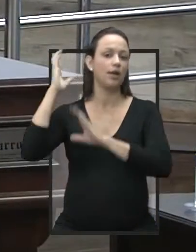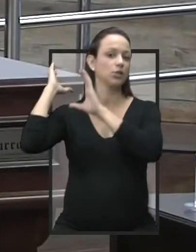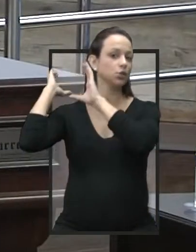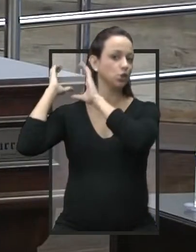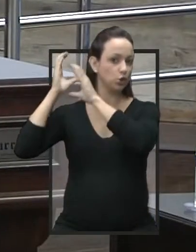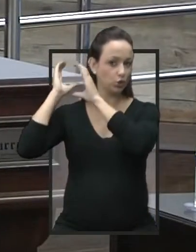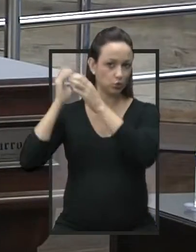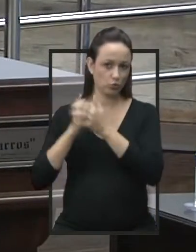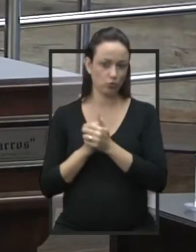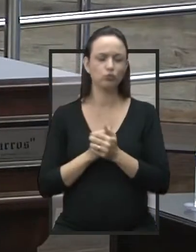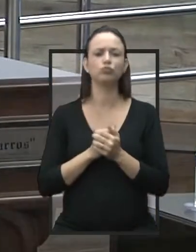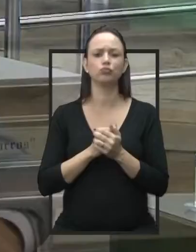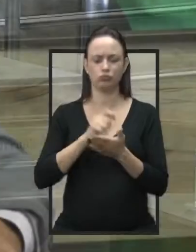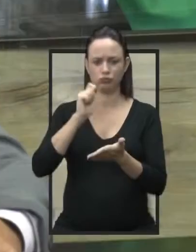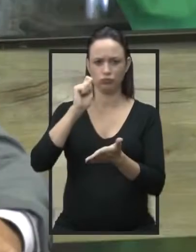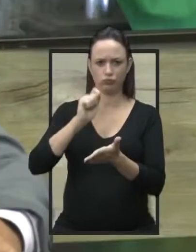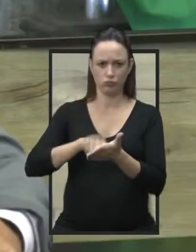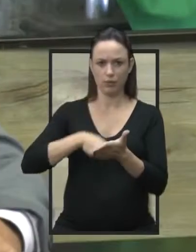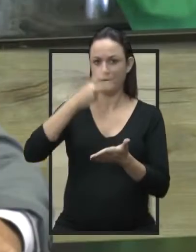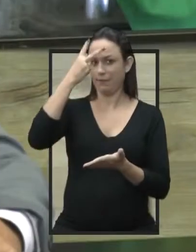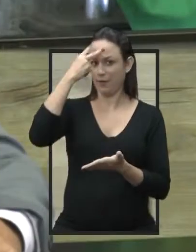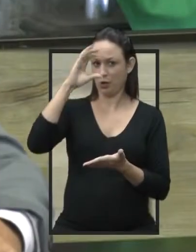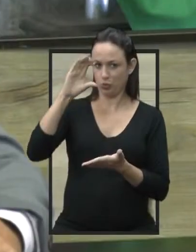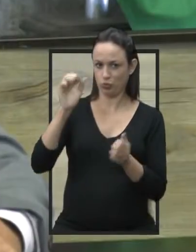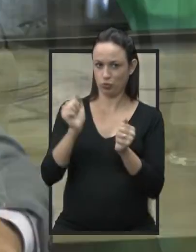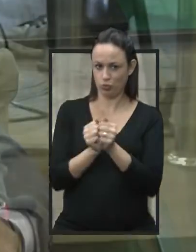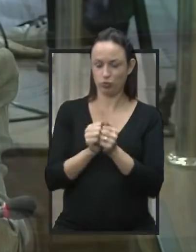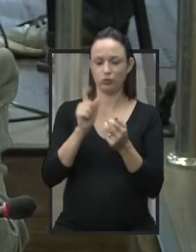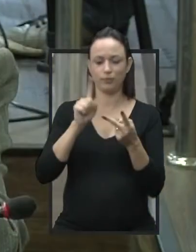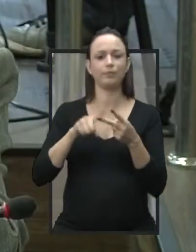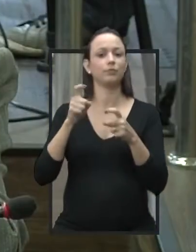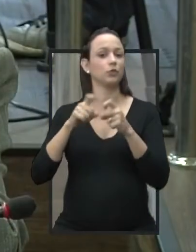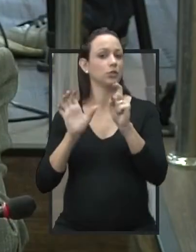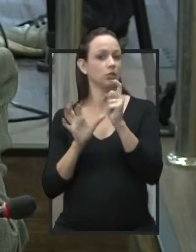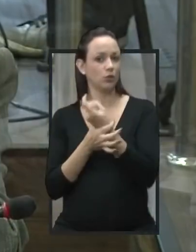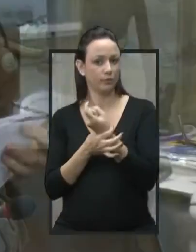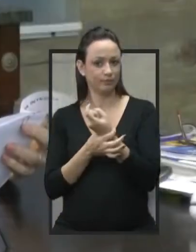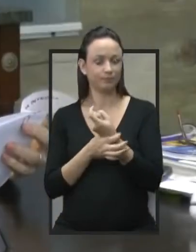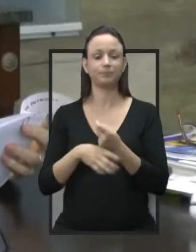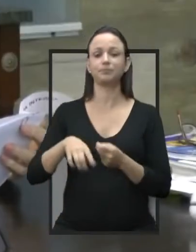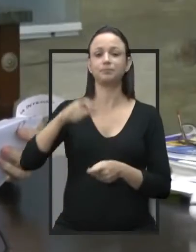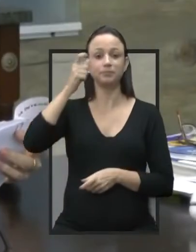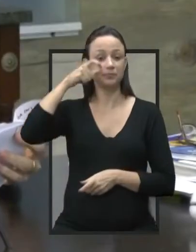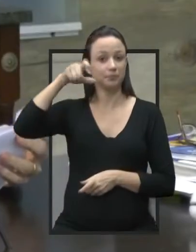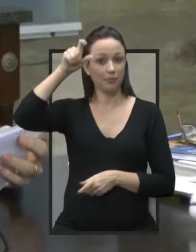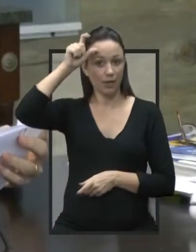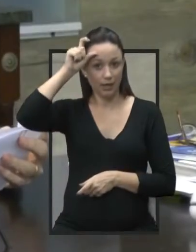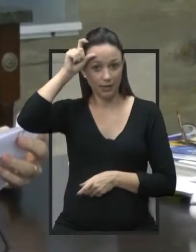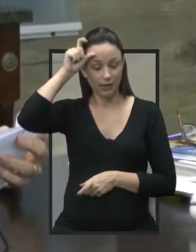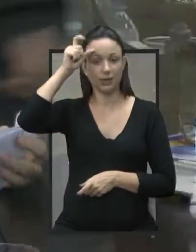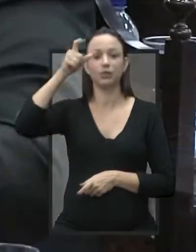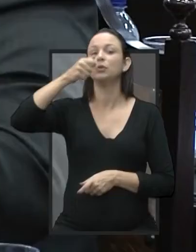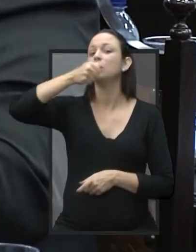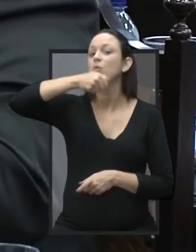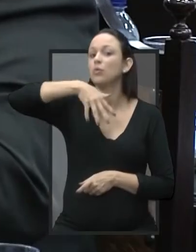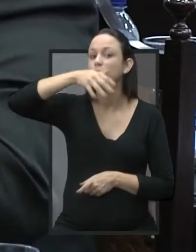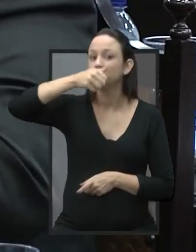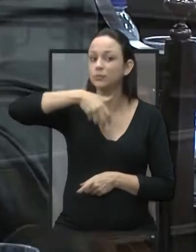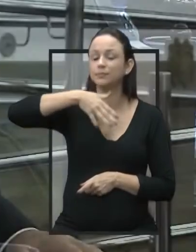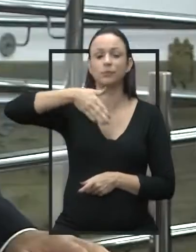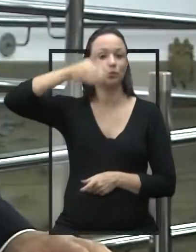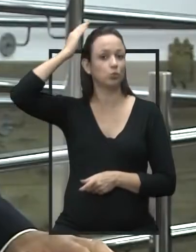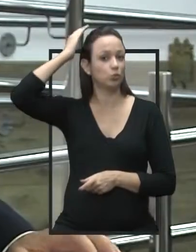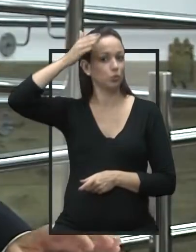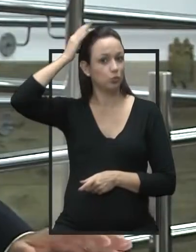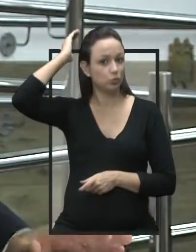conetto subscrito por roberto carlos mano se josé segura josé fernando barbieri guto machado